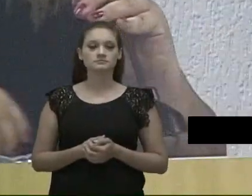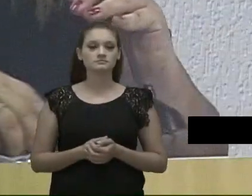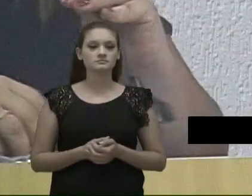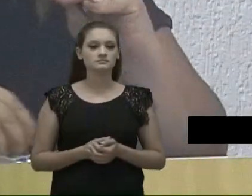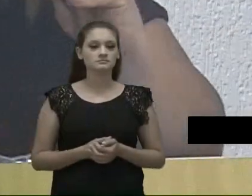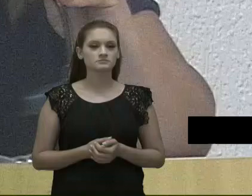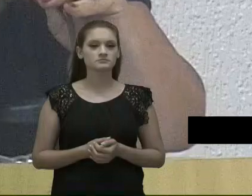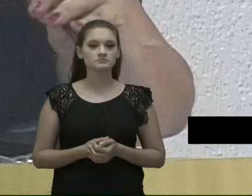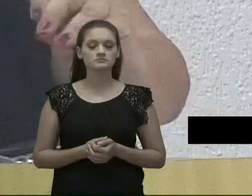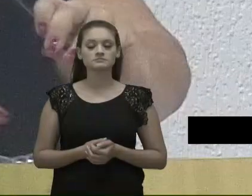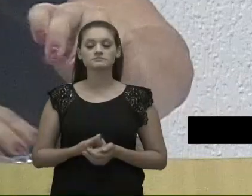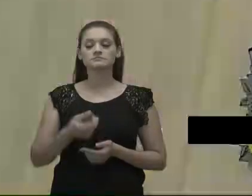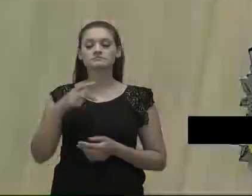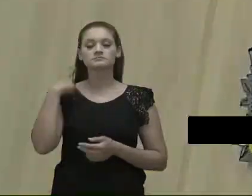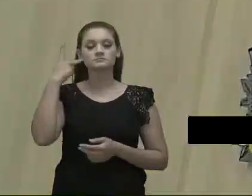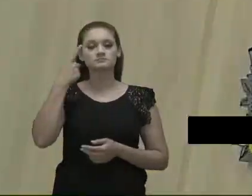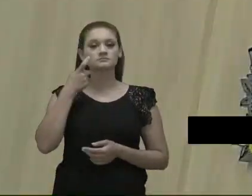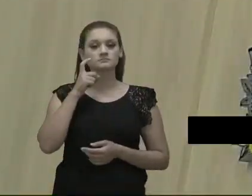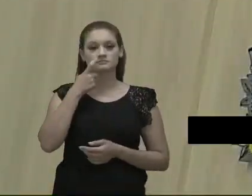Vereador Diego Fonseca.